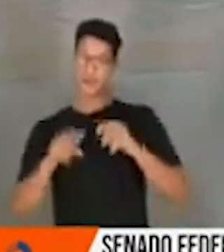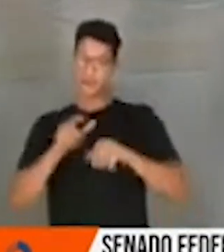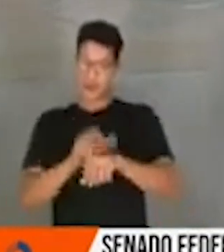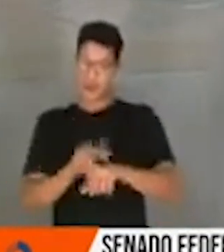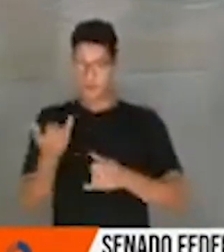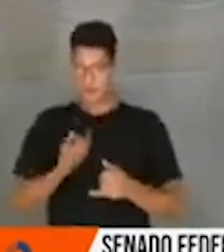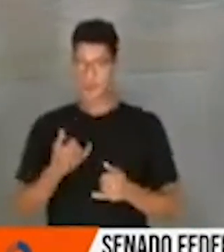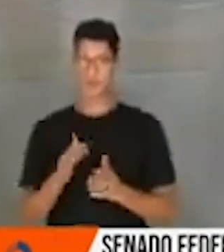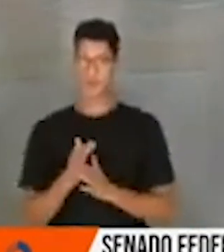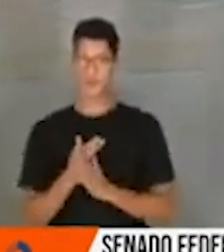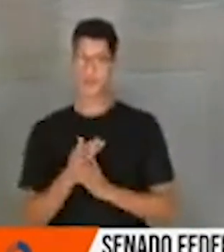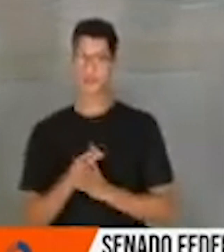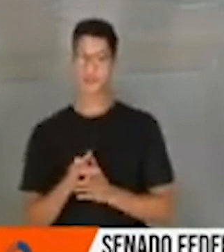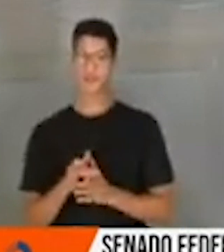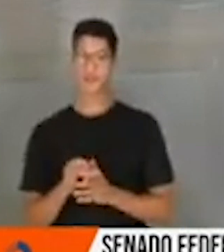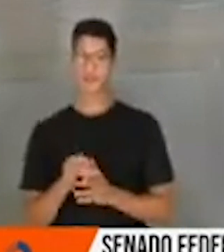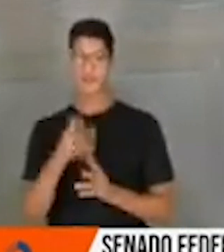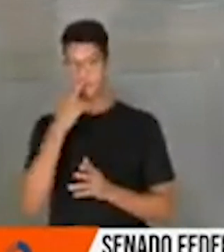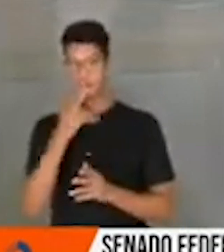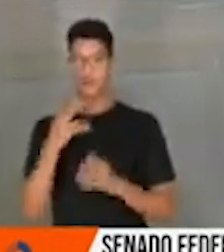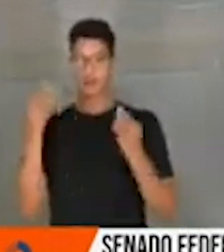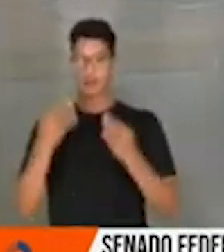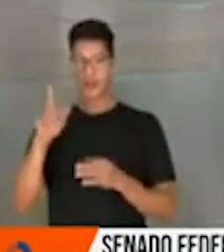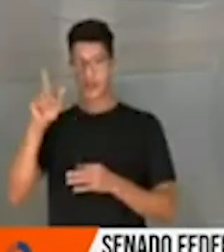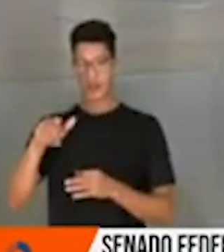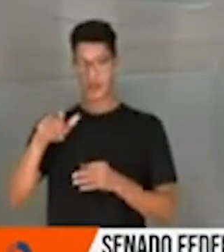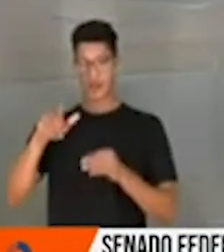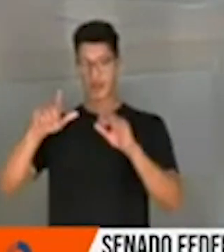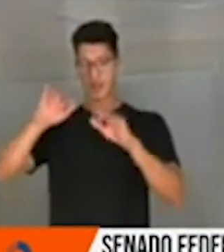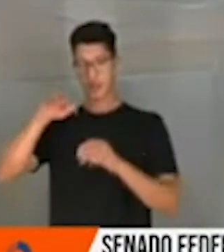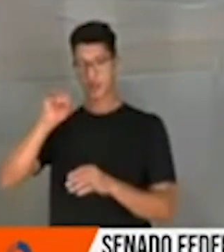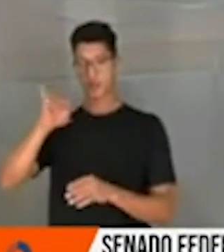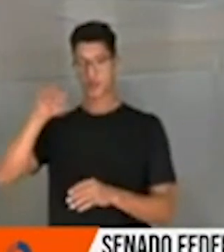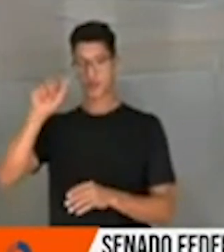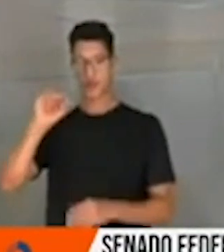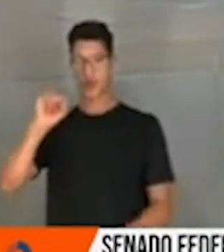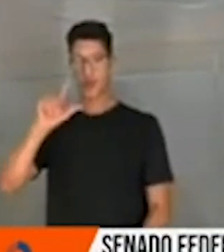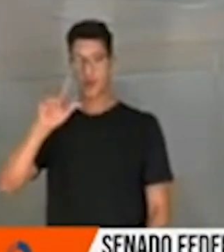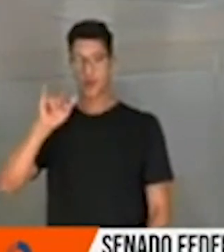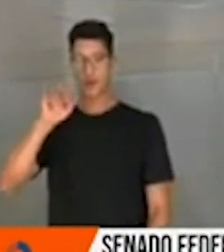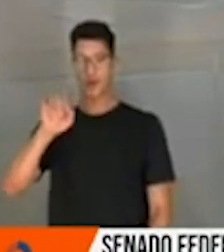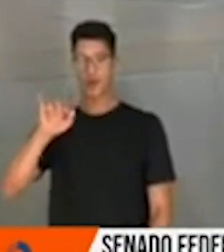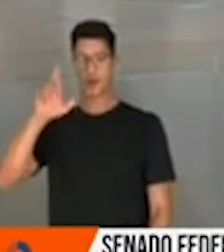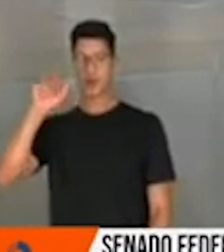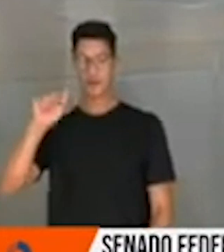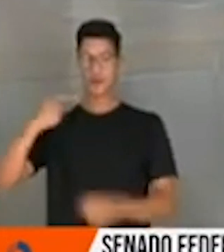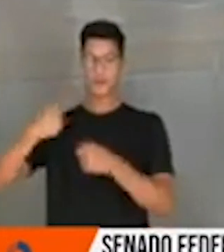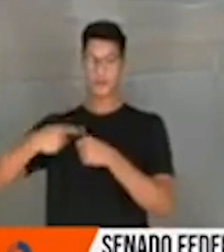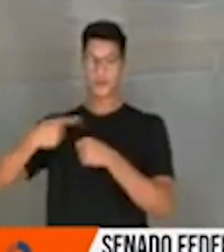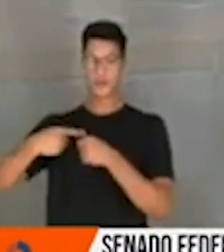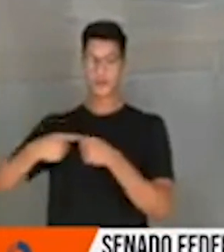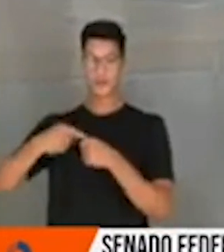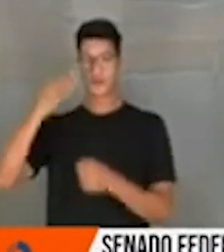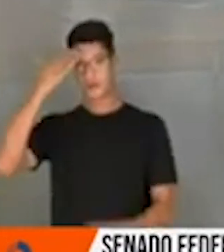diga. Parece que é um preço. Essa aí é a Joias e Relógios Oliveiras. Fica na cidade